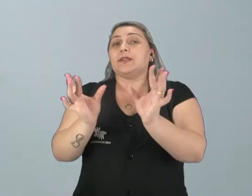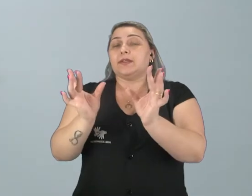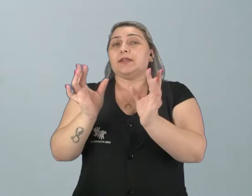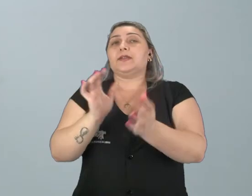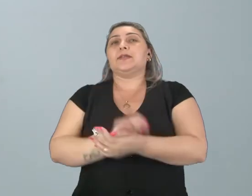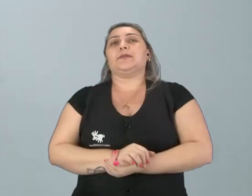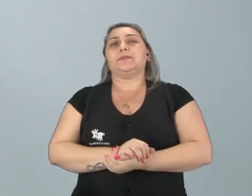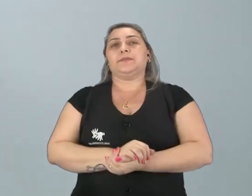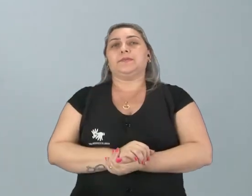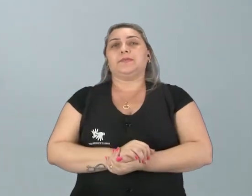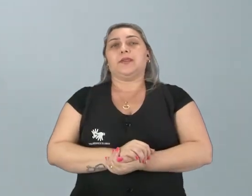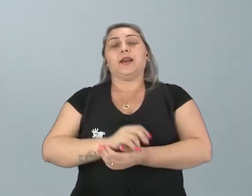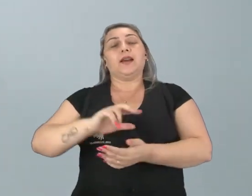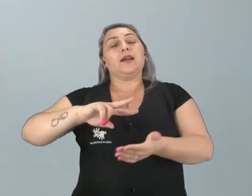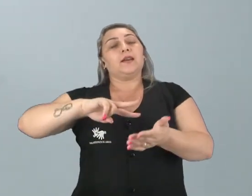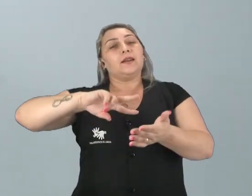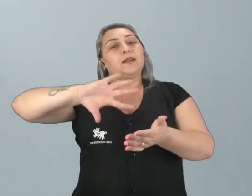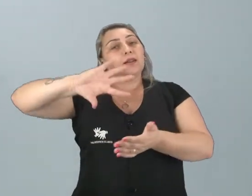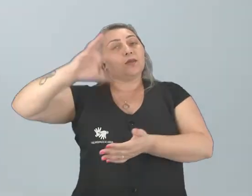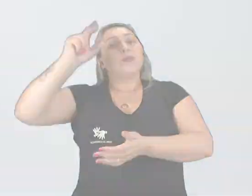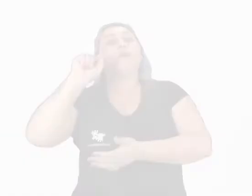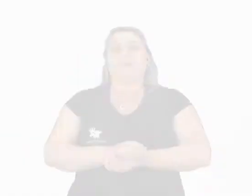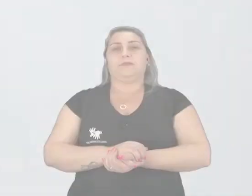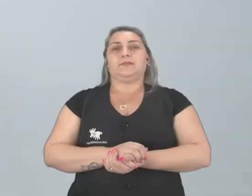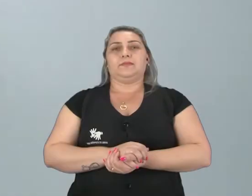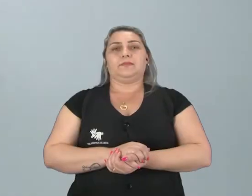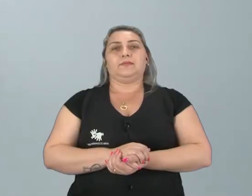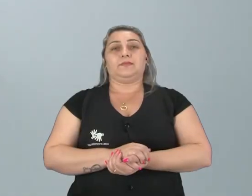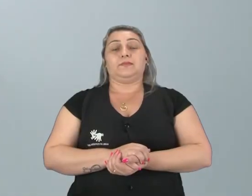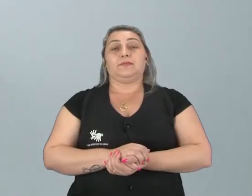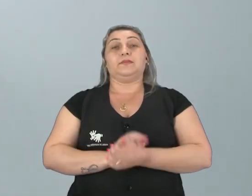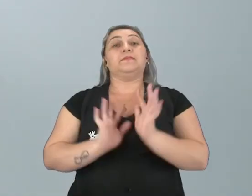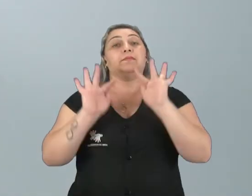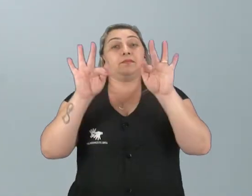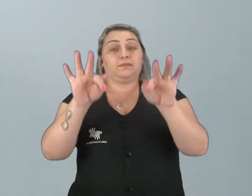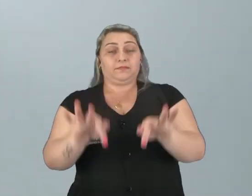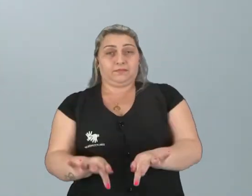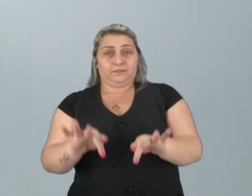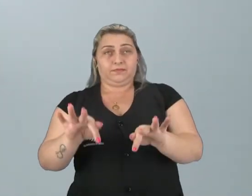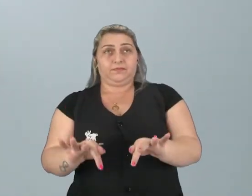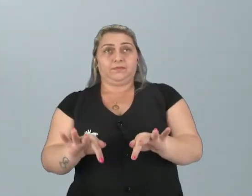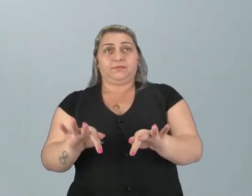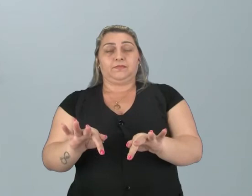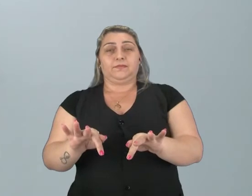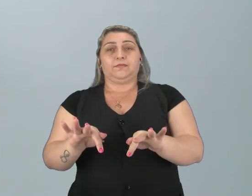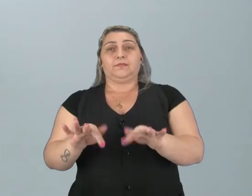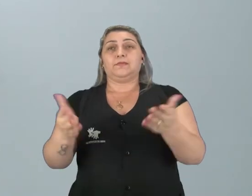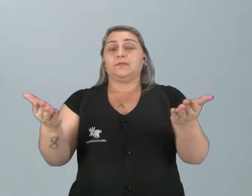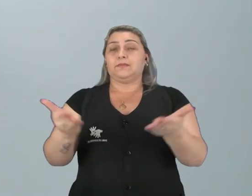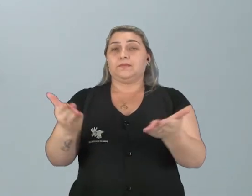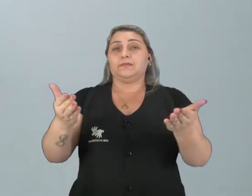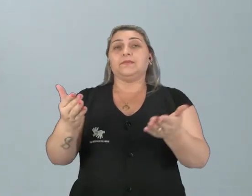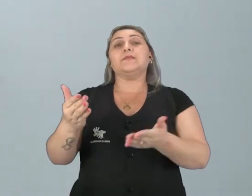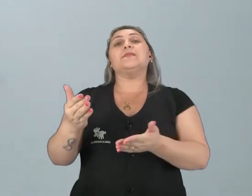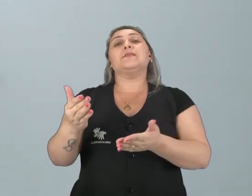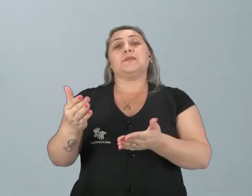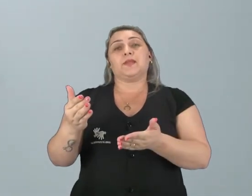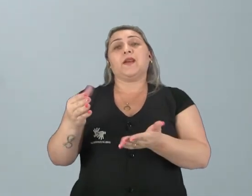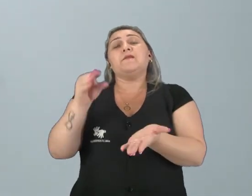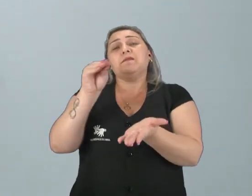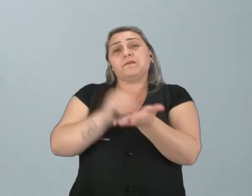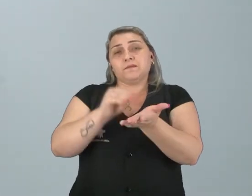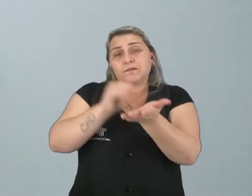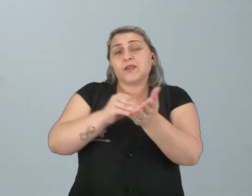vender. Logo, ocorreu a ambiguidade. Para a gente finalizar, vamos falar de mais um vício